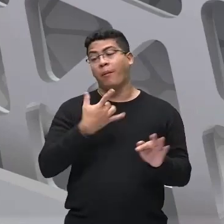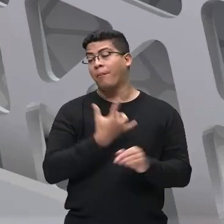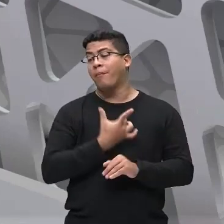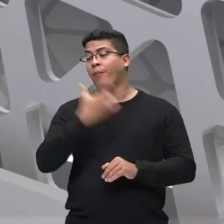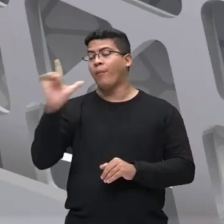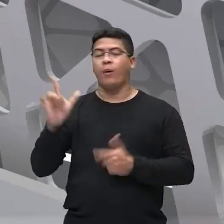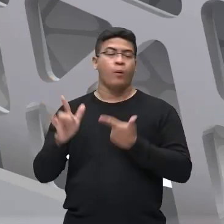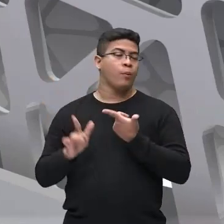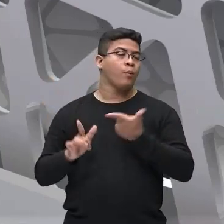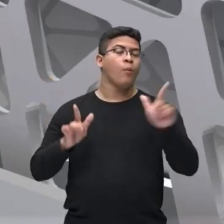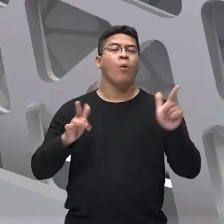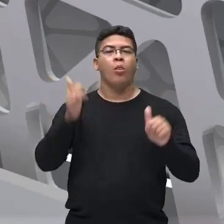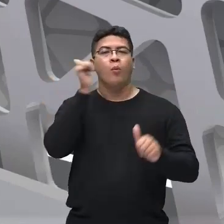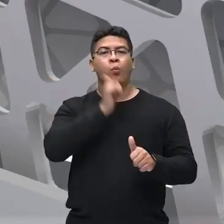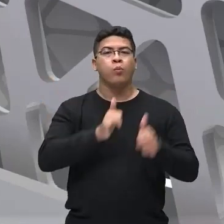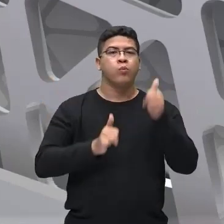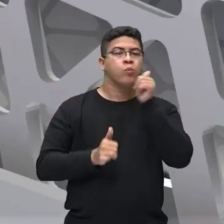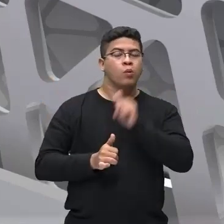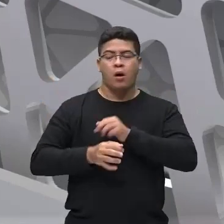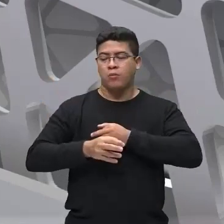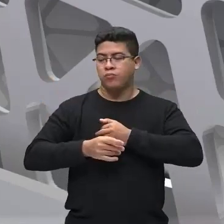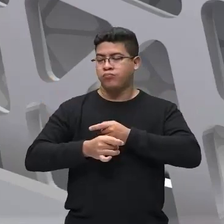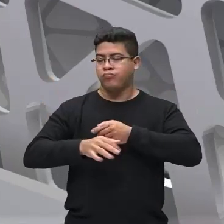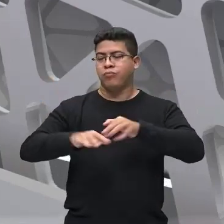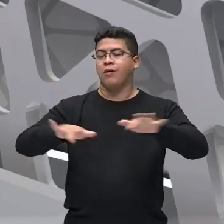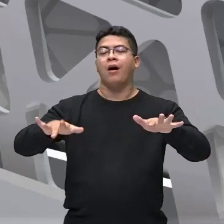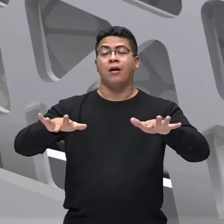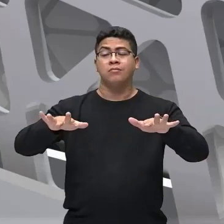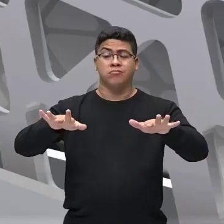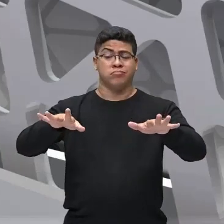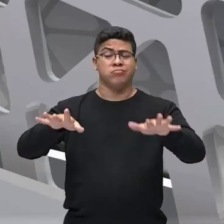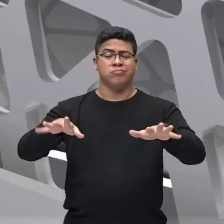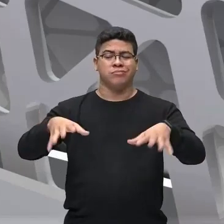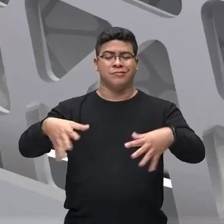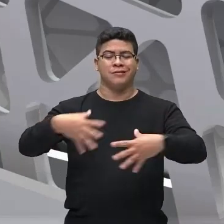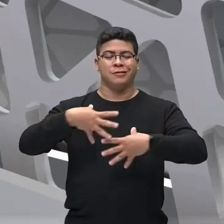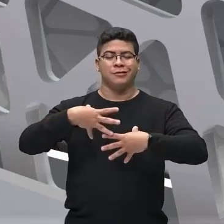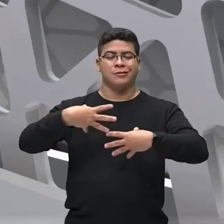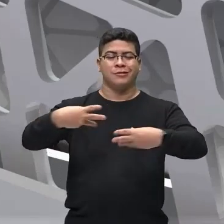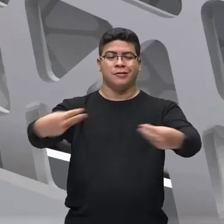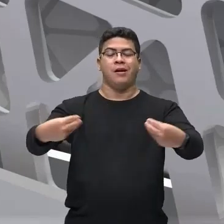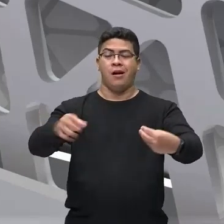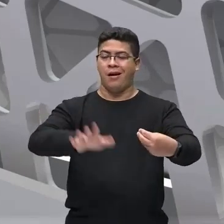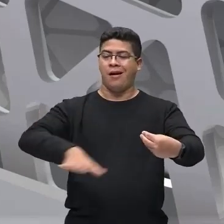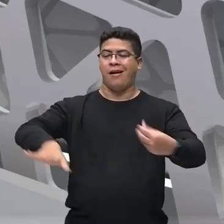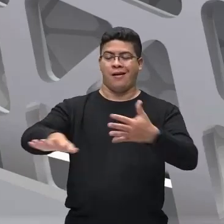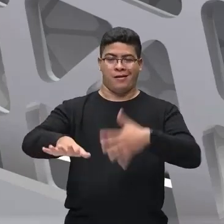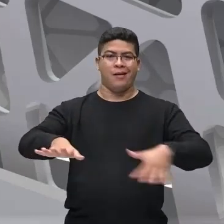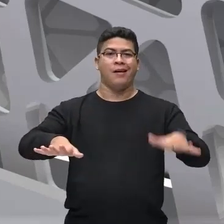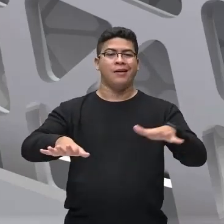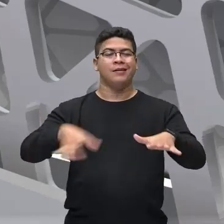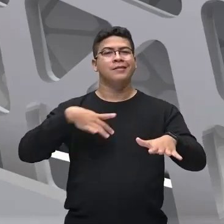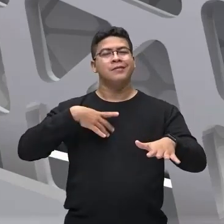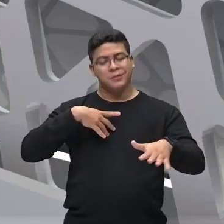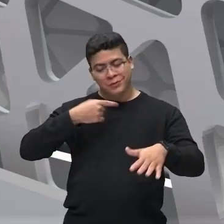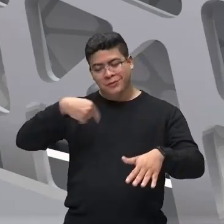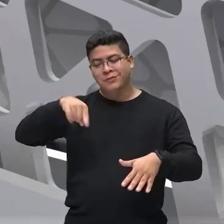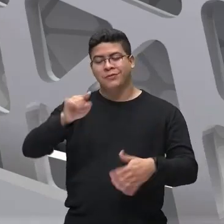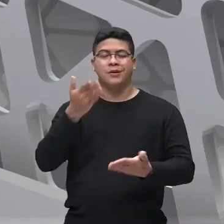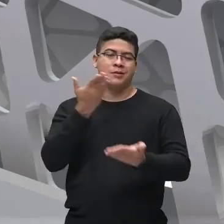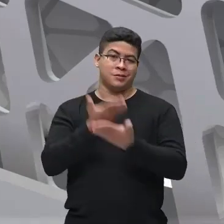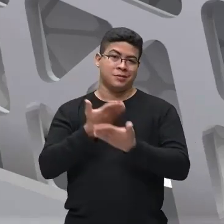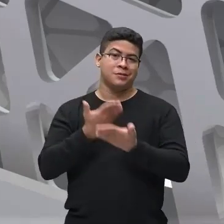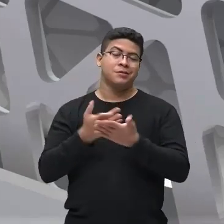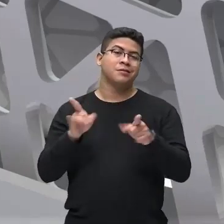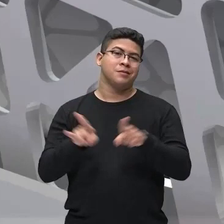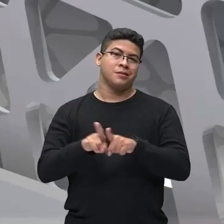outras mulheres judias seguiram o exemplo dela e o rabinato e foram estudar também